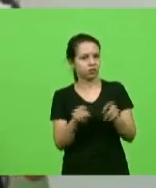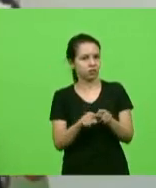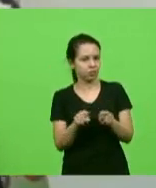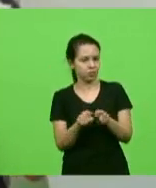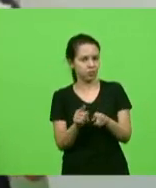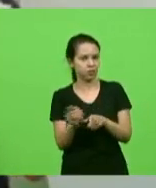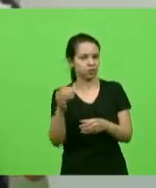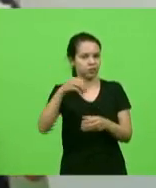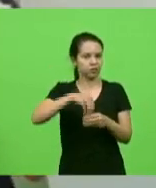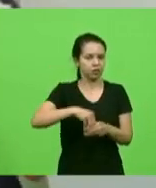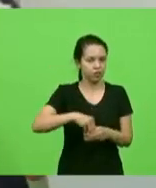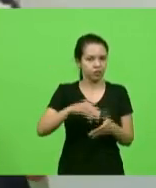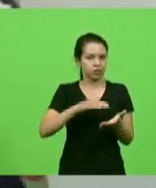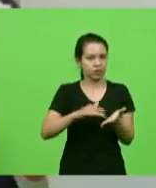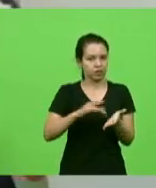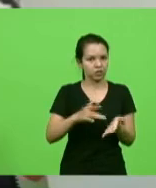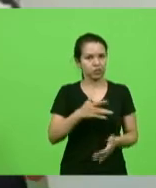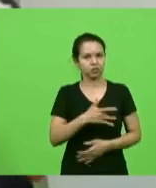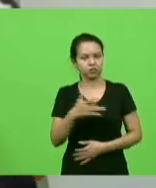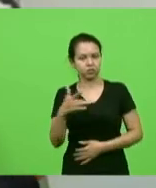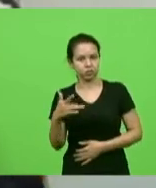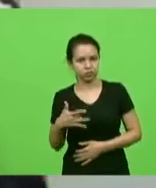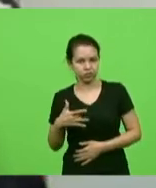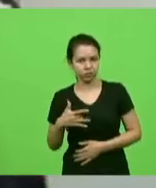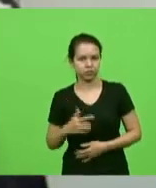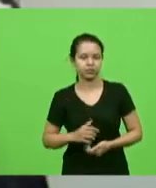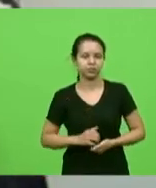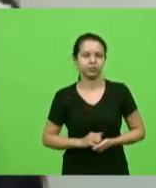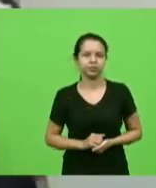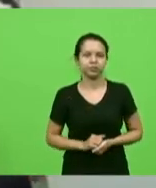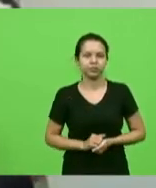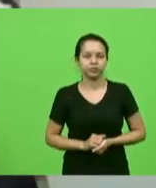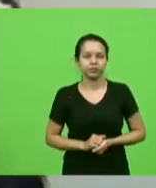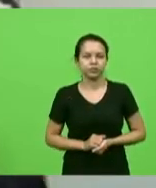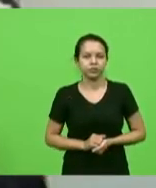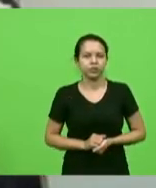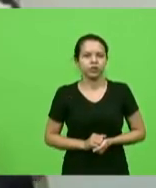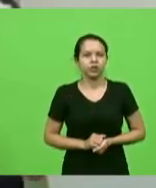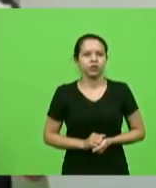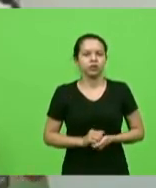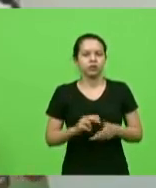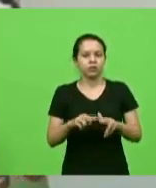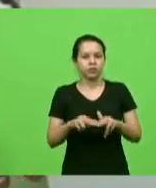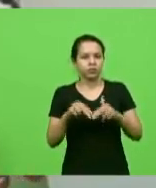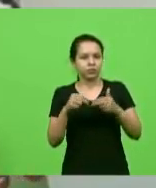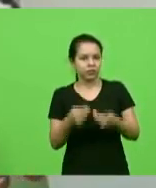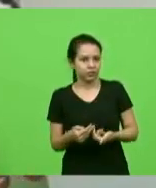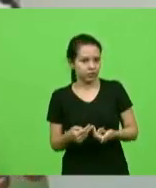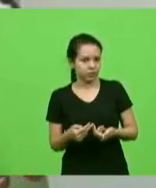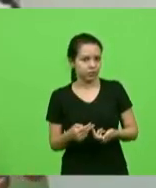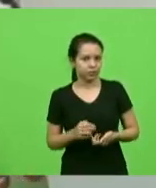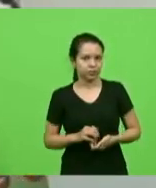Secretaria de Saúde e por isso